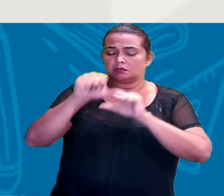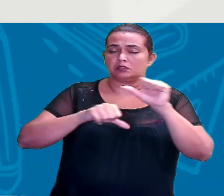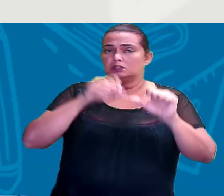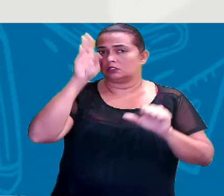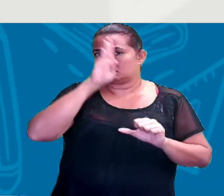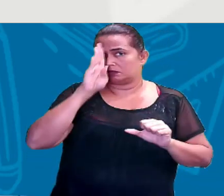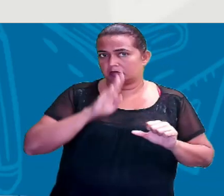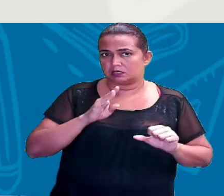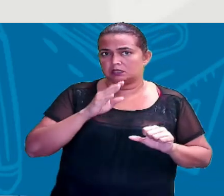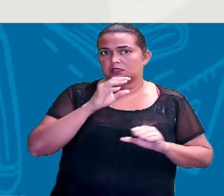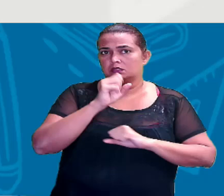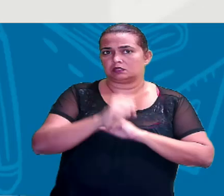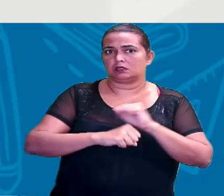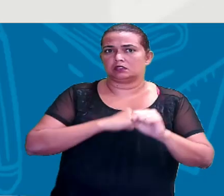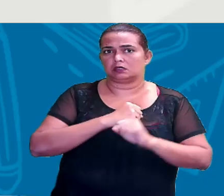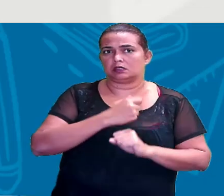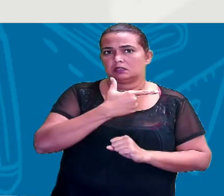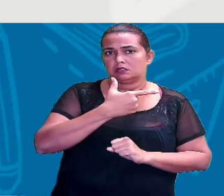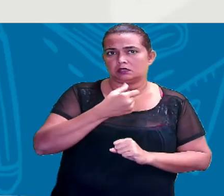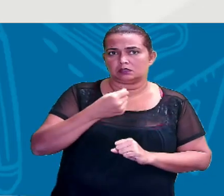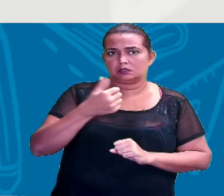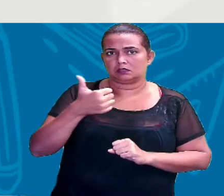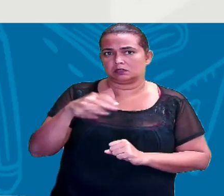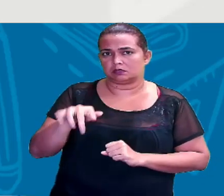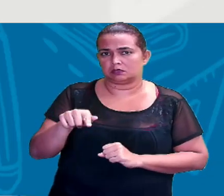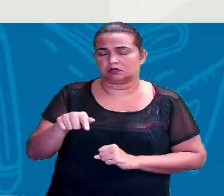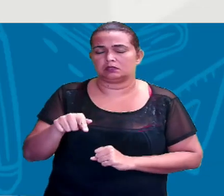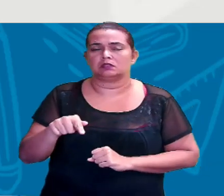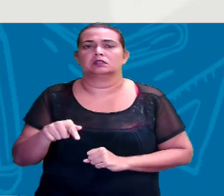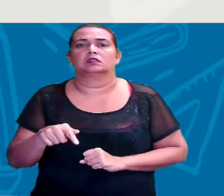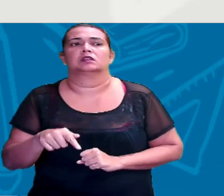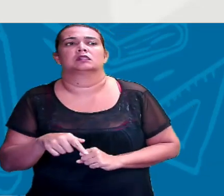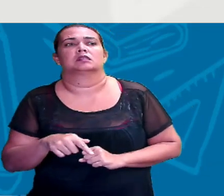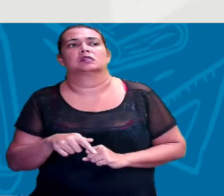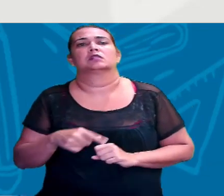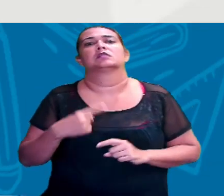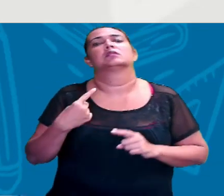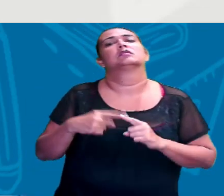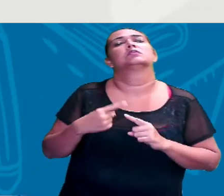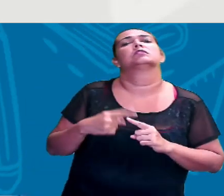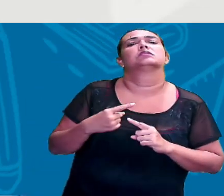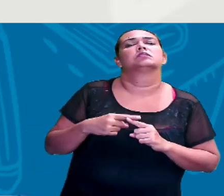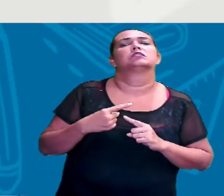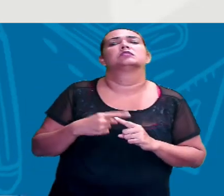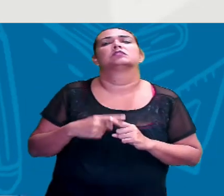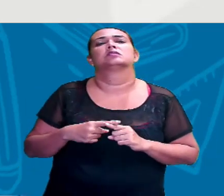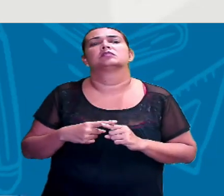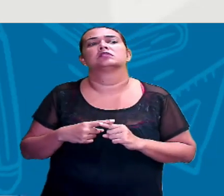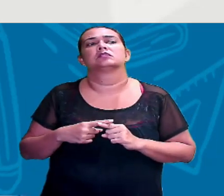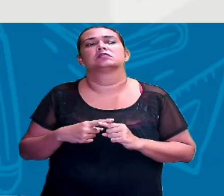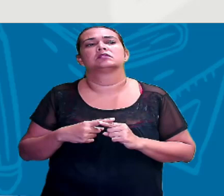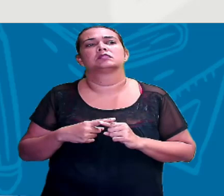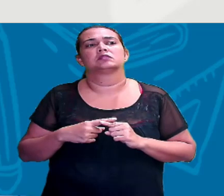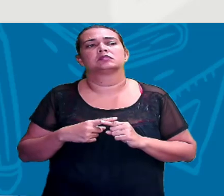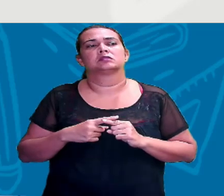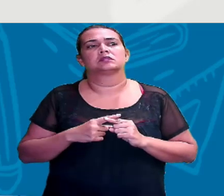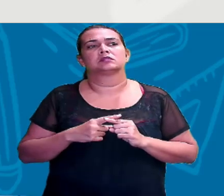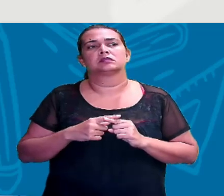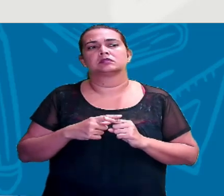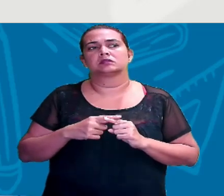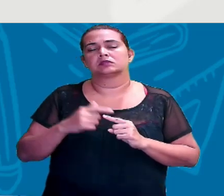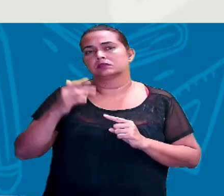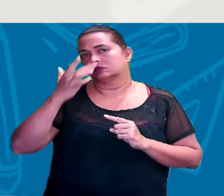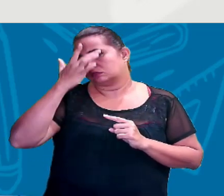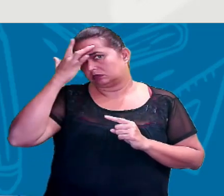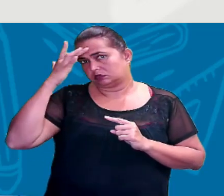2017. Felizmente, né? Porque muitos, desde a época quando muitos imigrantes